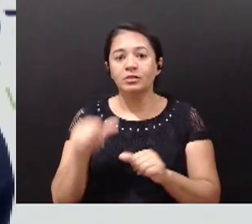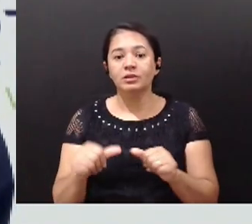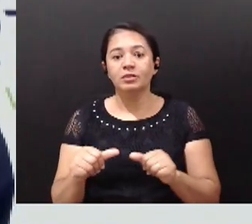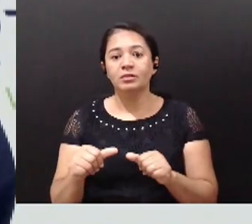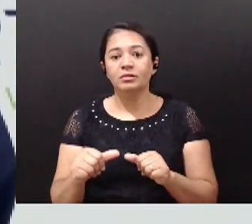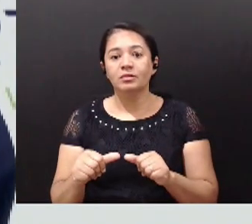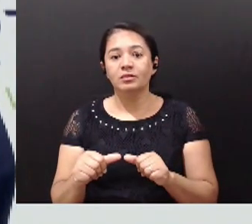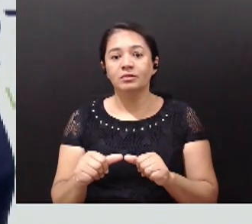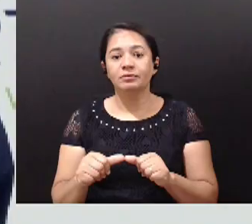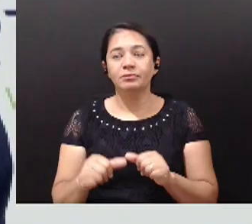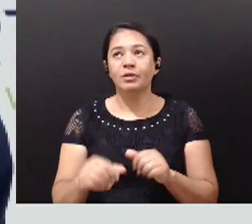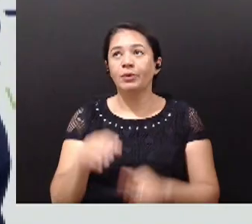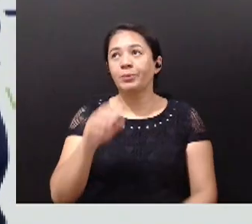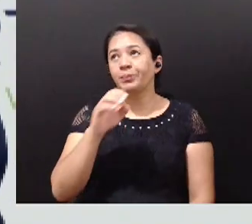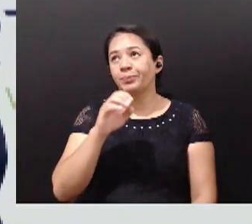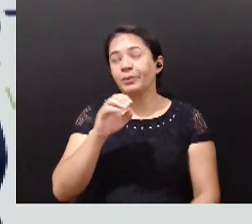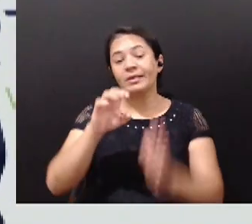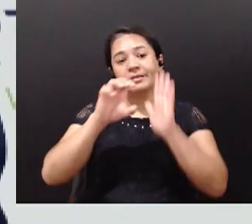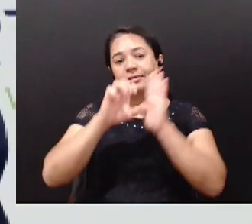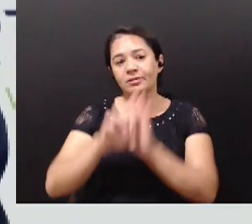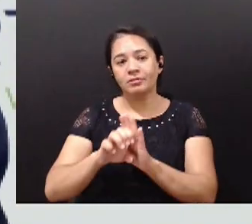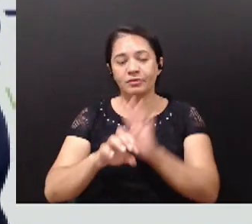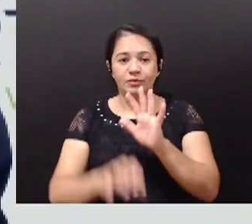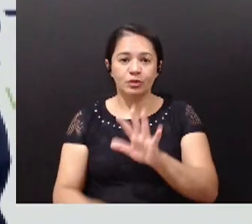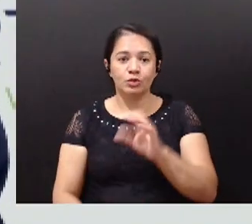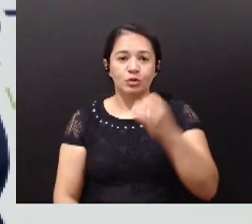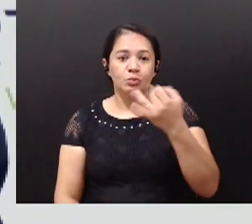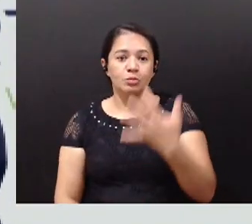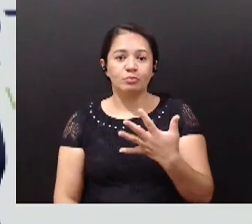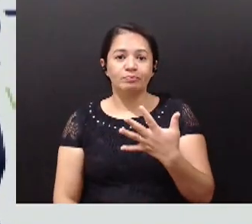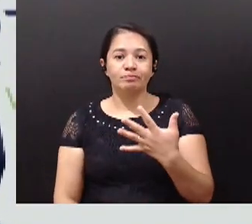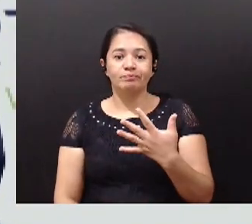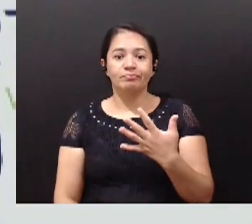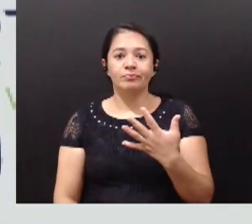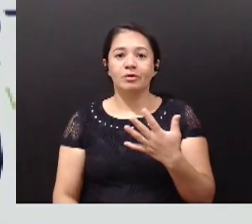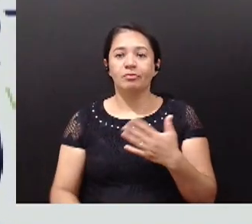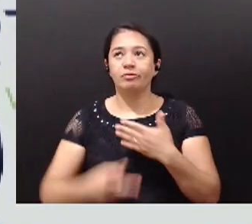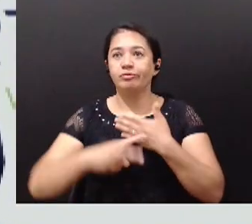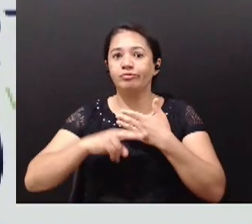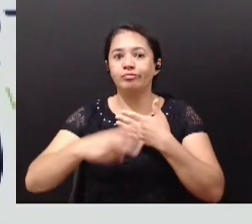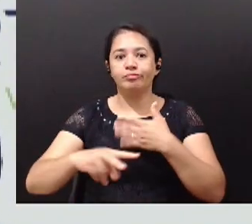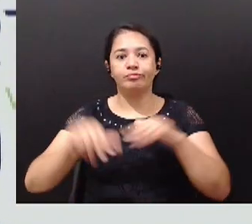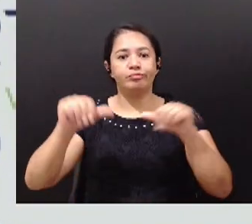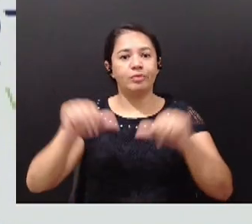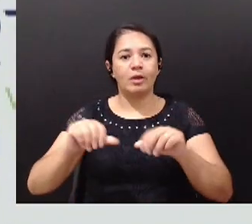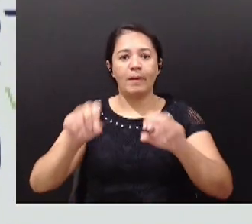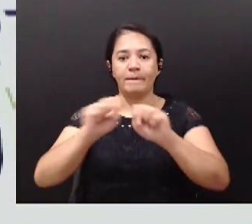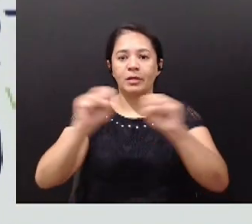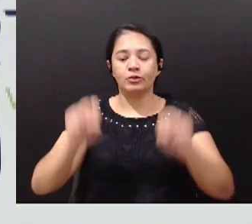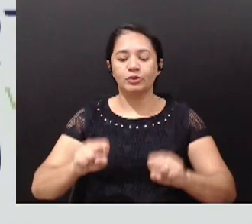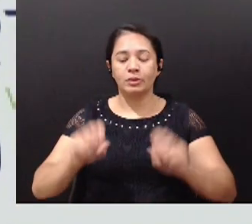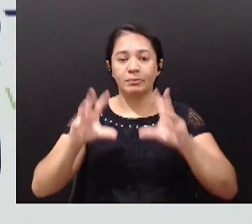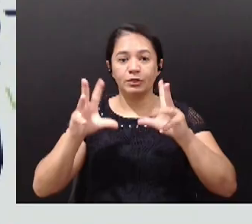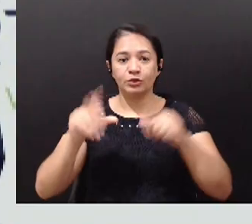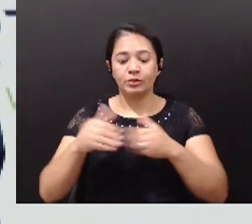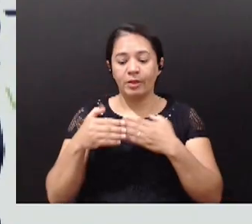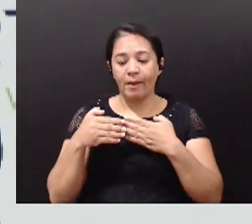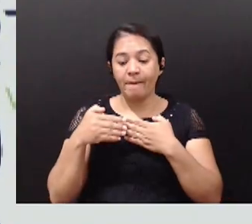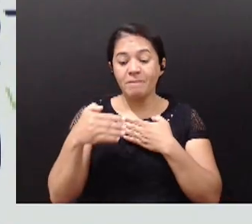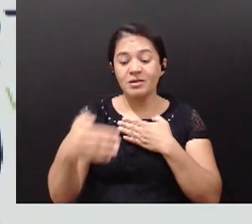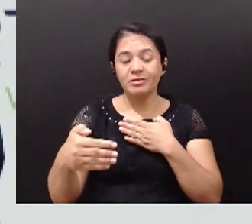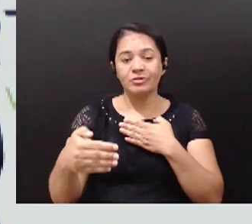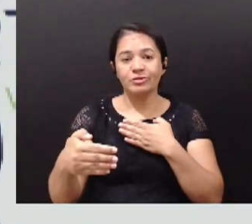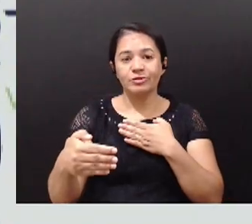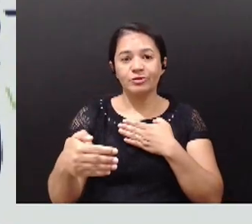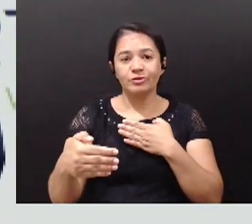exemplificativo. E isso trouxe sérias consequências para o sistema como um todo. A partir daí, em